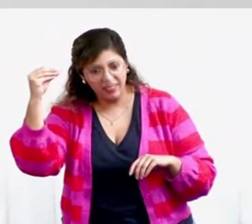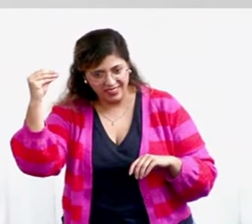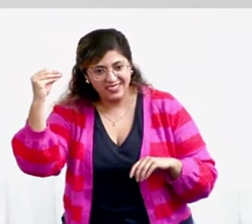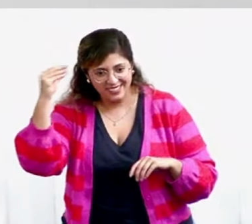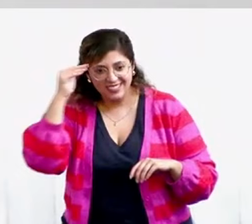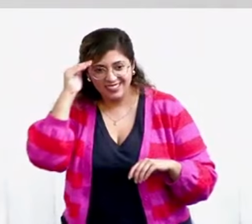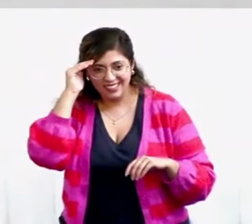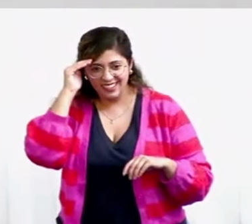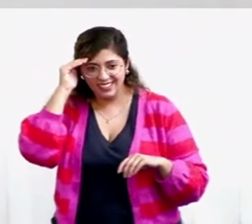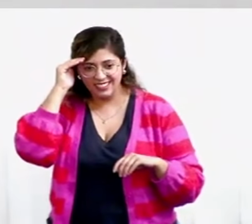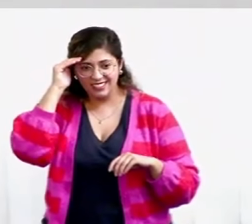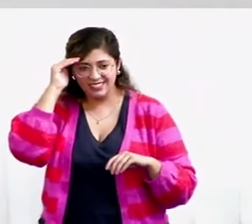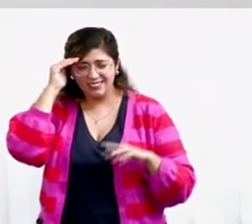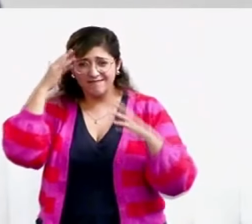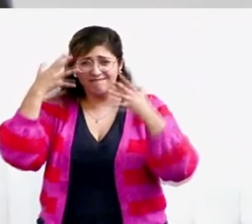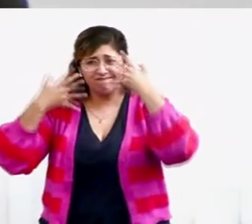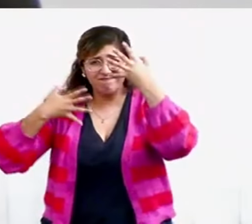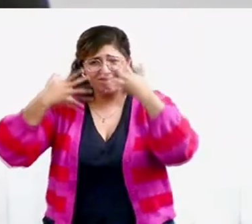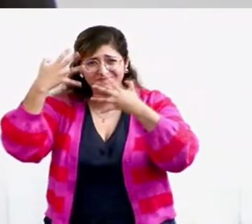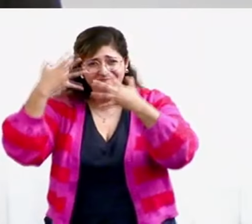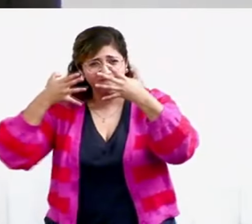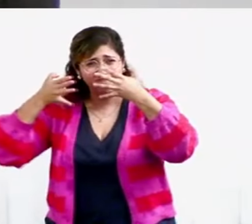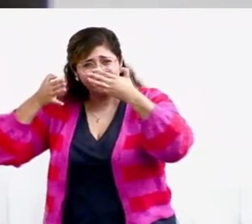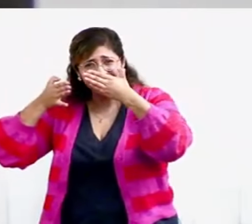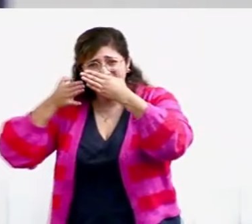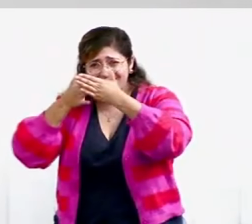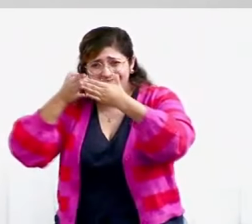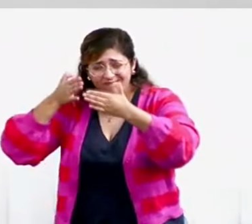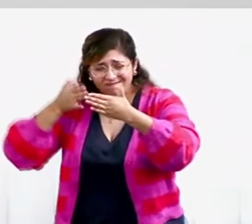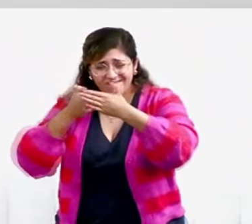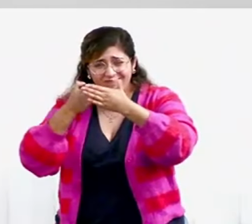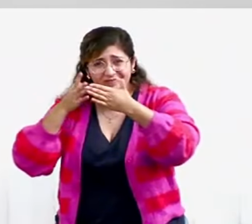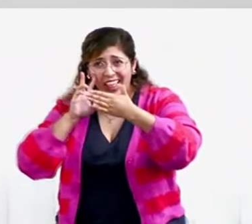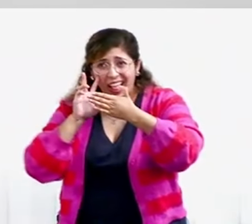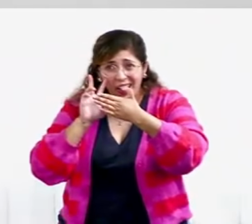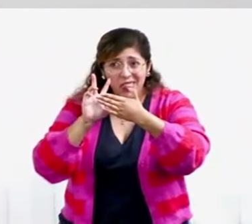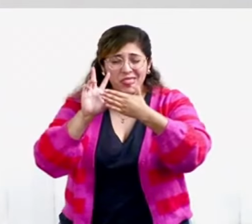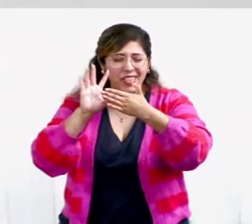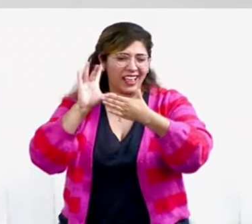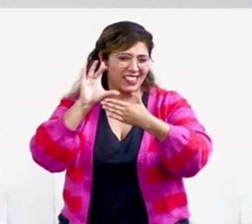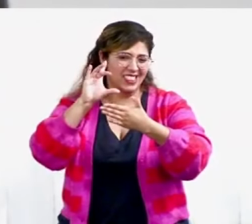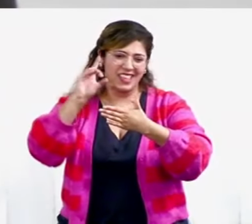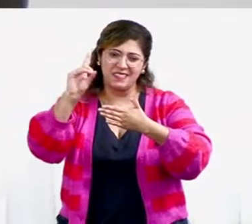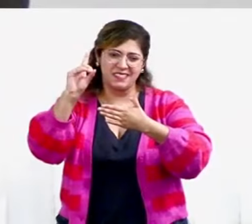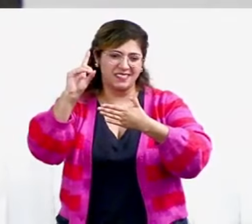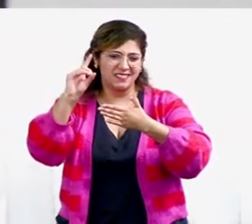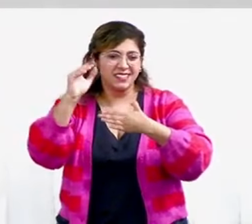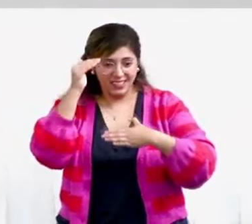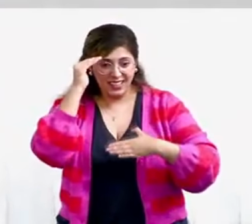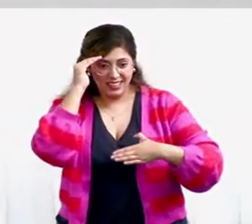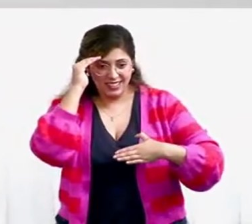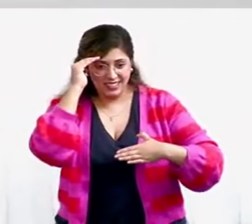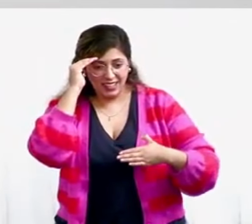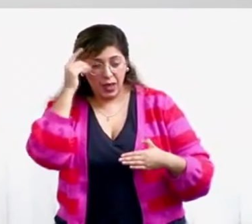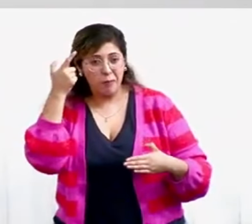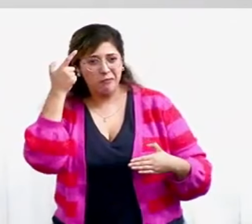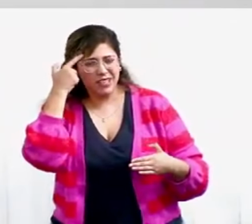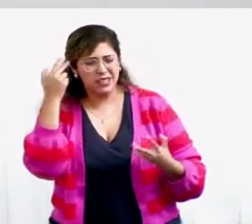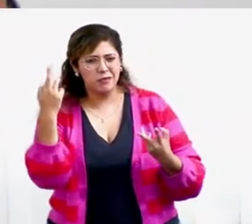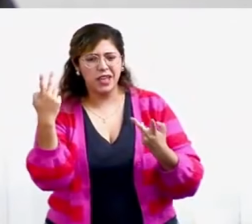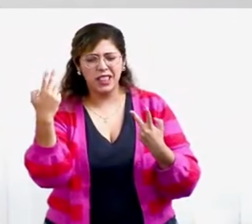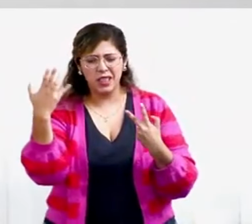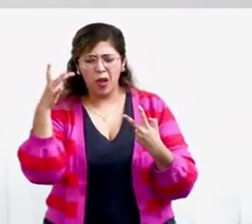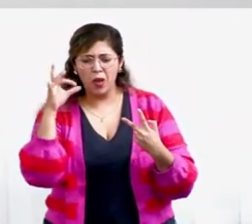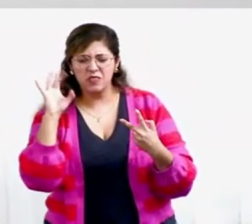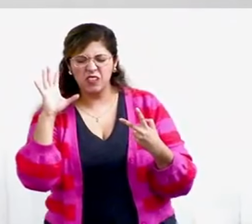não consegue olhar para o vertical. É o pensamento daquele que só olha para o horizontal, porque o que ele deseja, o